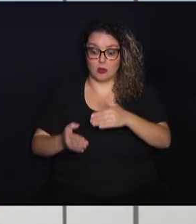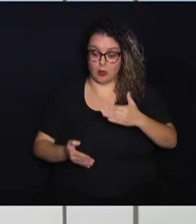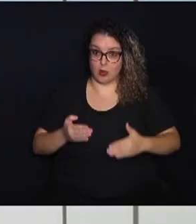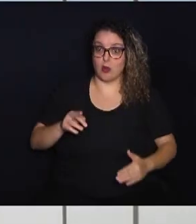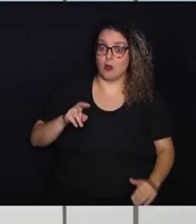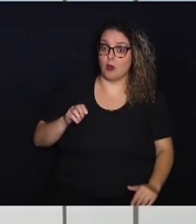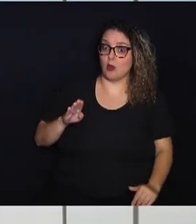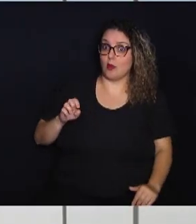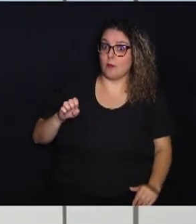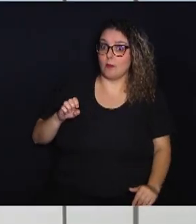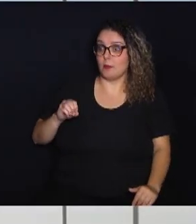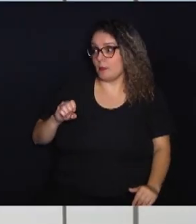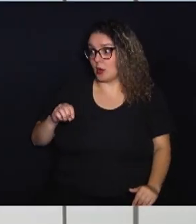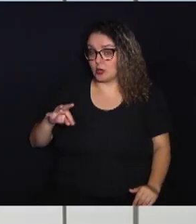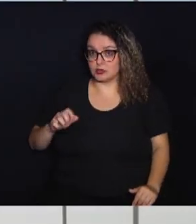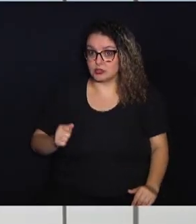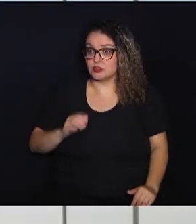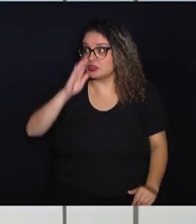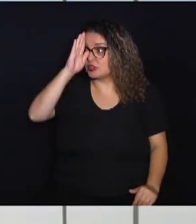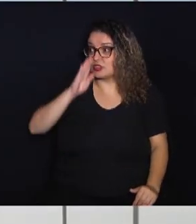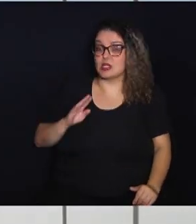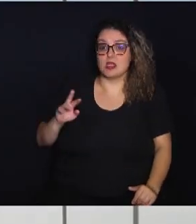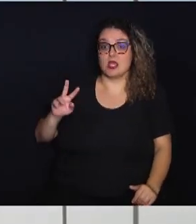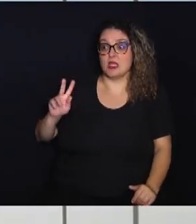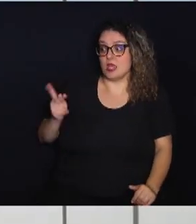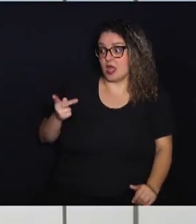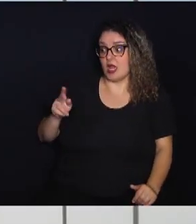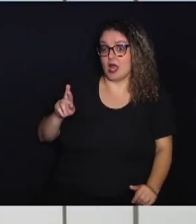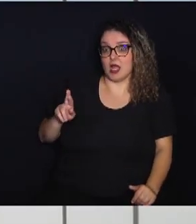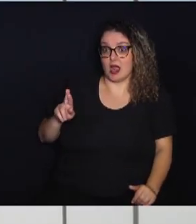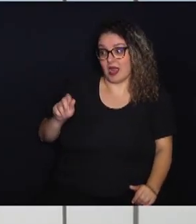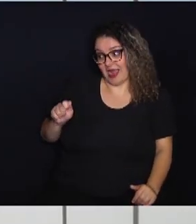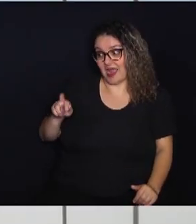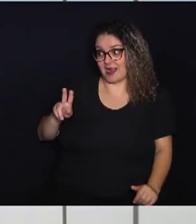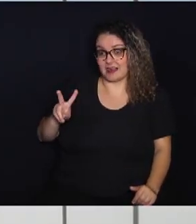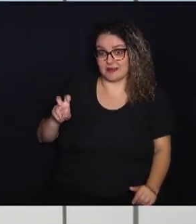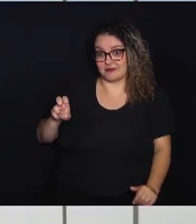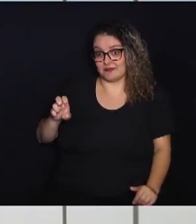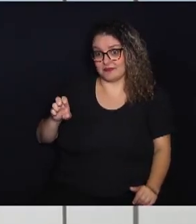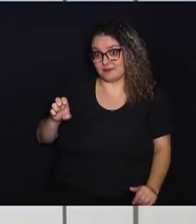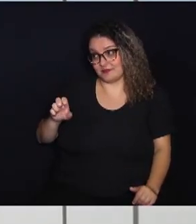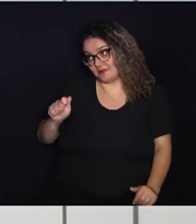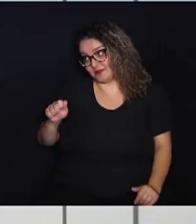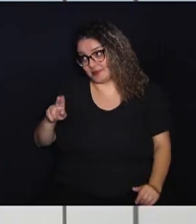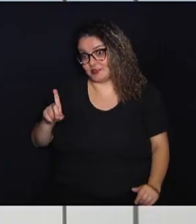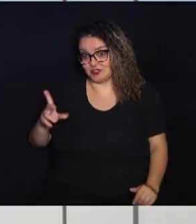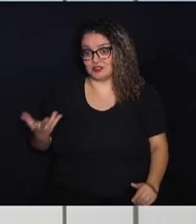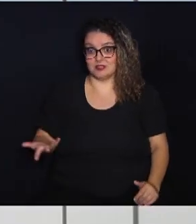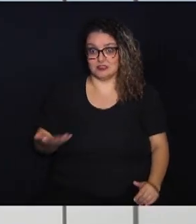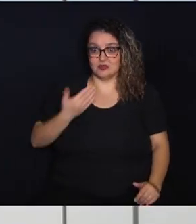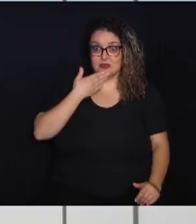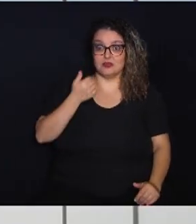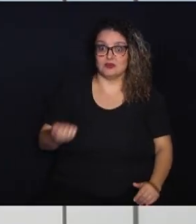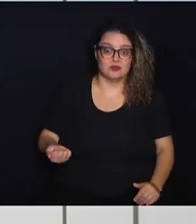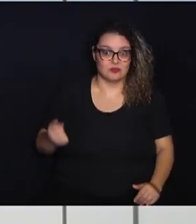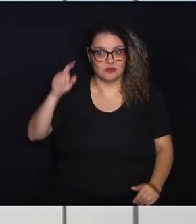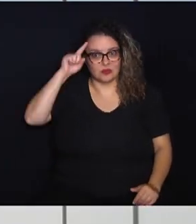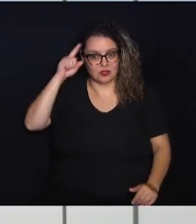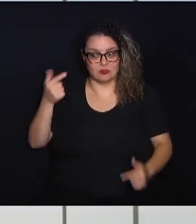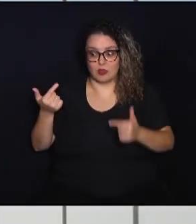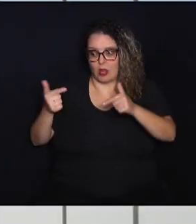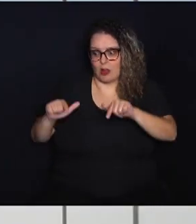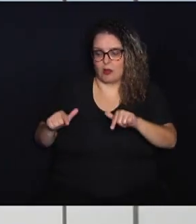em Harvard, de graça. Então, sim, nos melhores lugares, nos lugares de elite